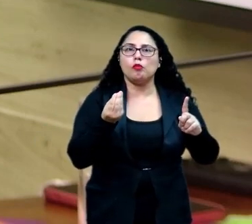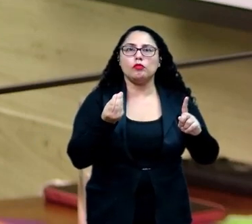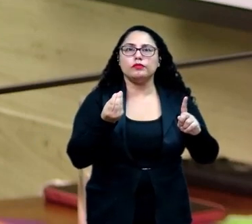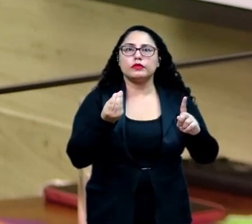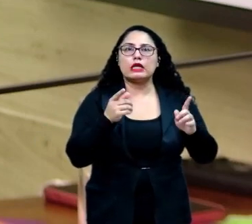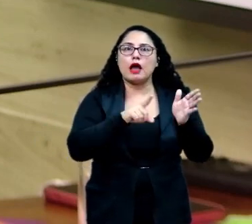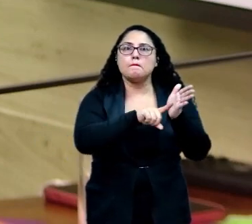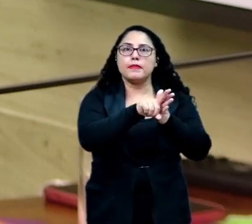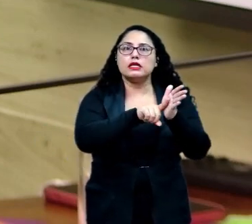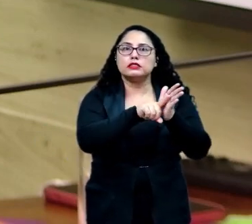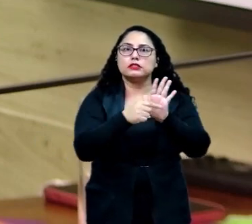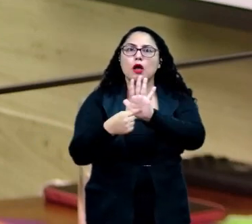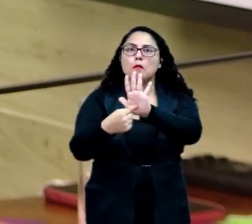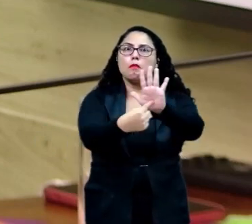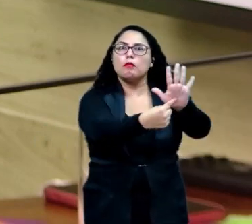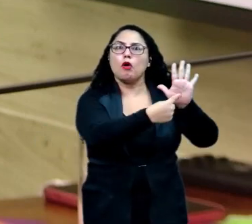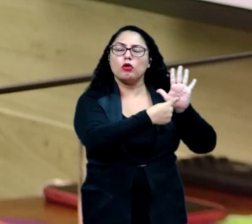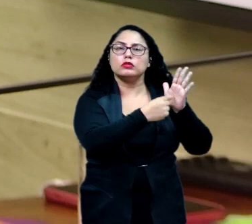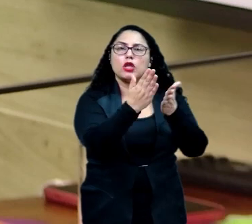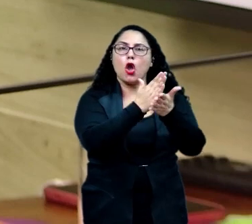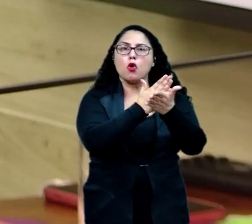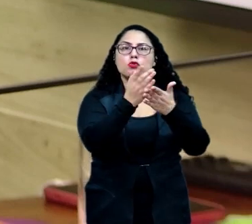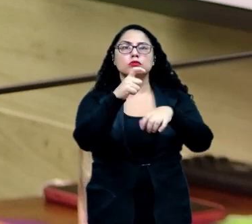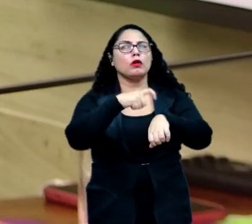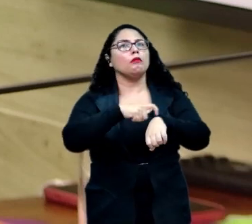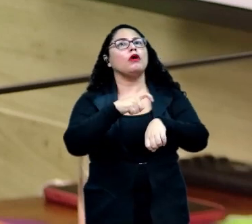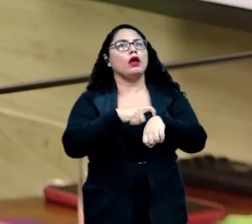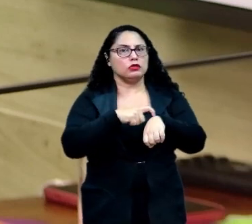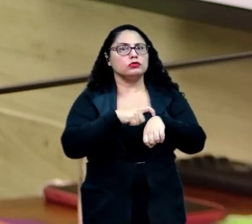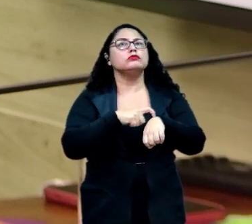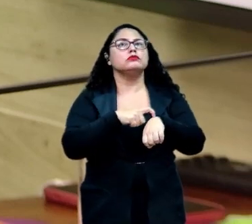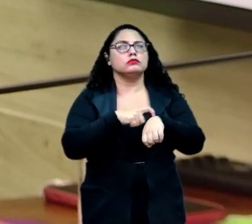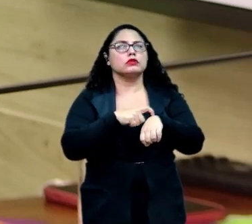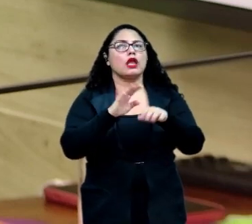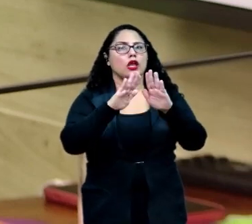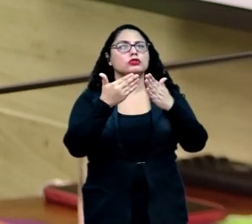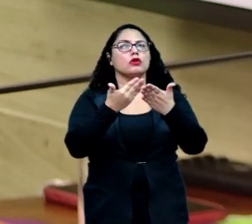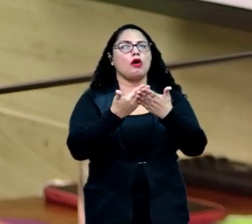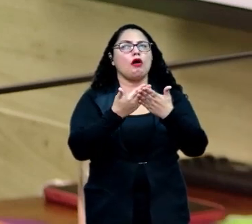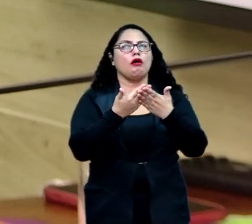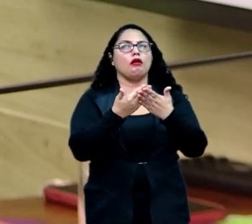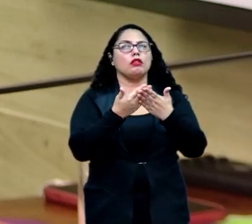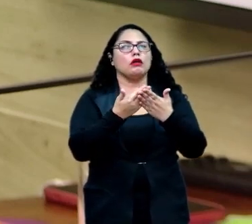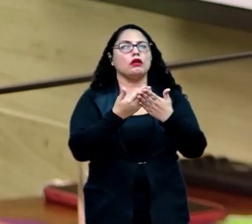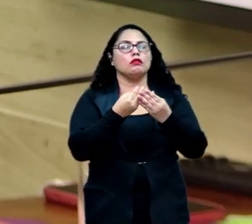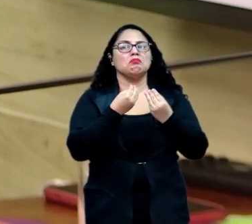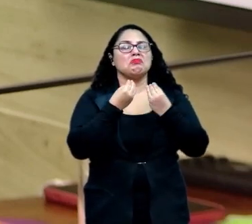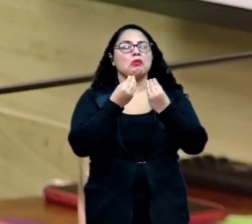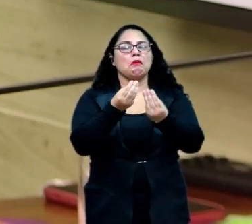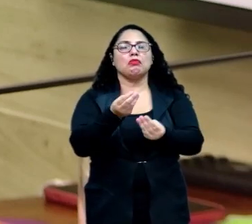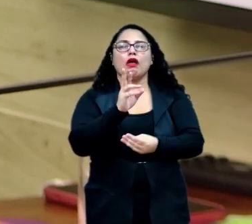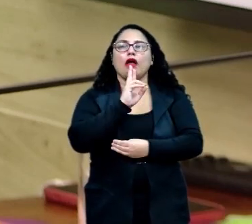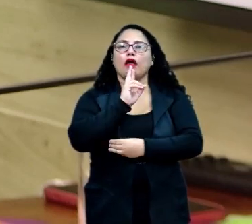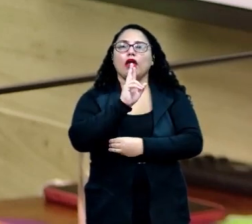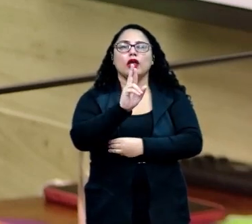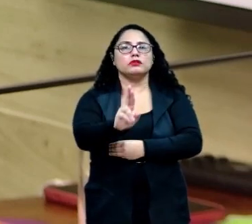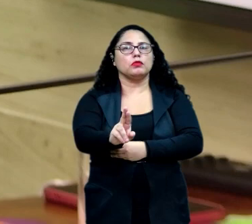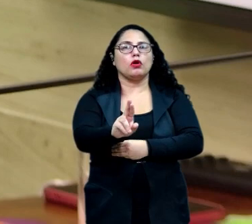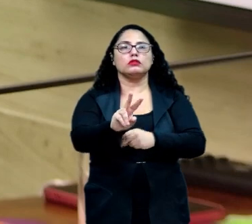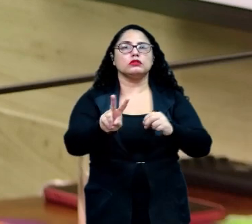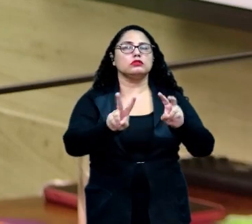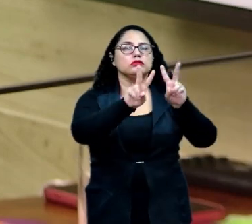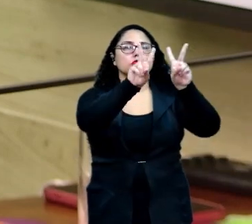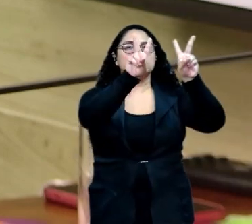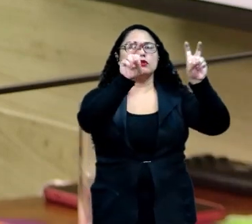e a pesquisa até demonstra, em alguns momentos, que a escola pouco responde a essa questão da